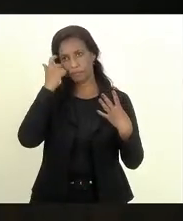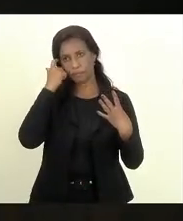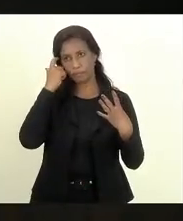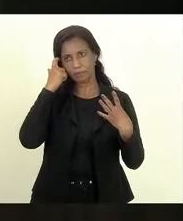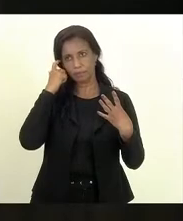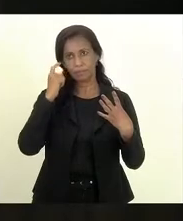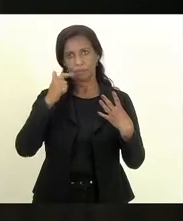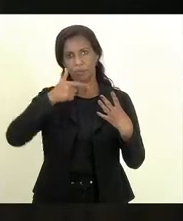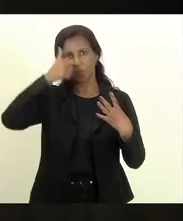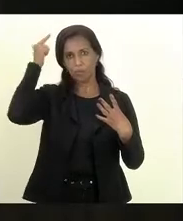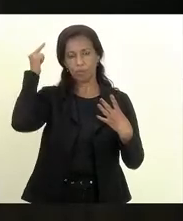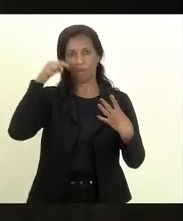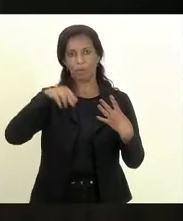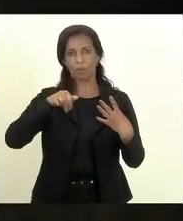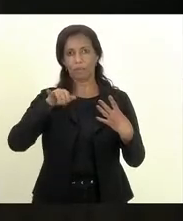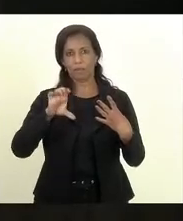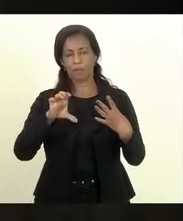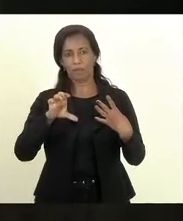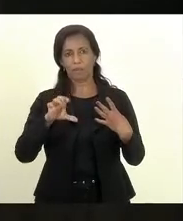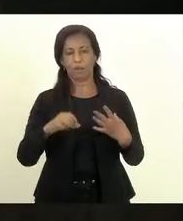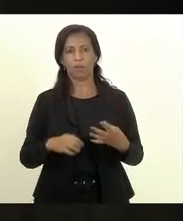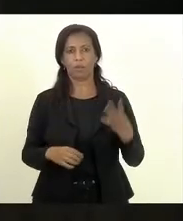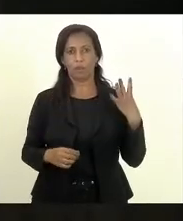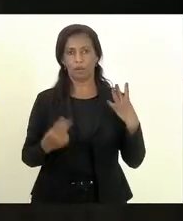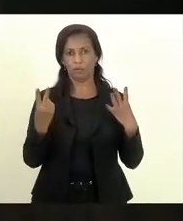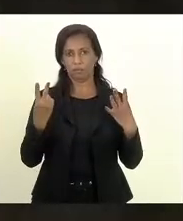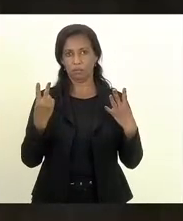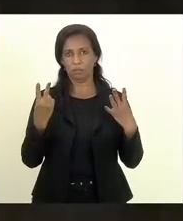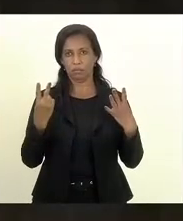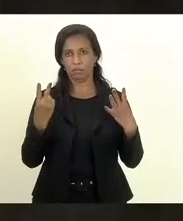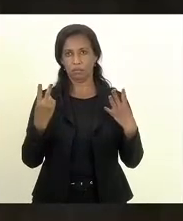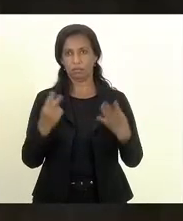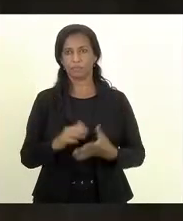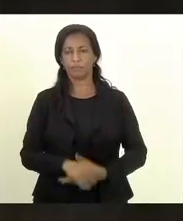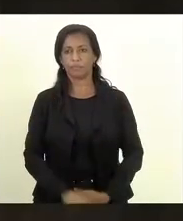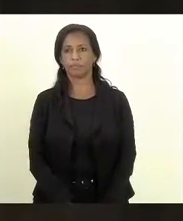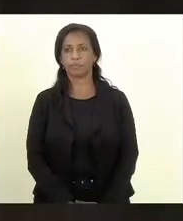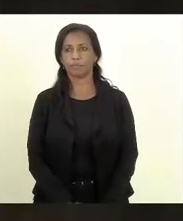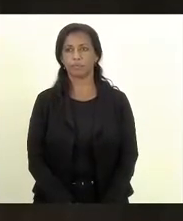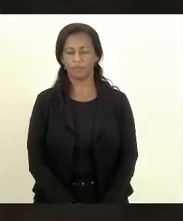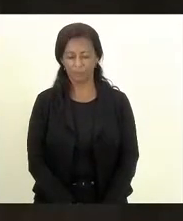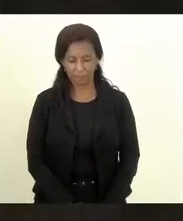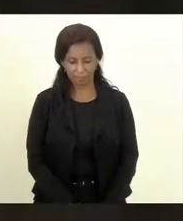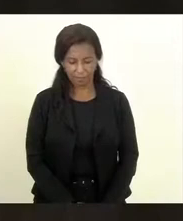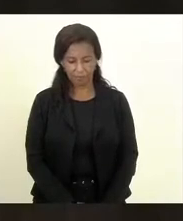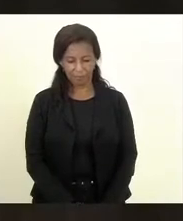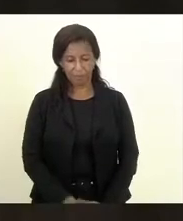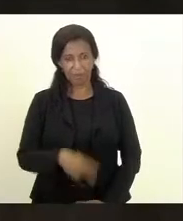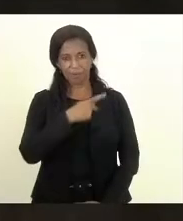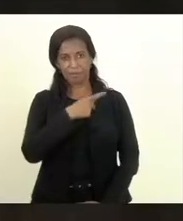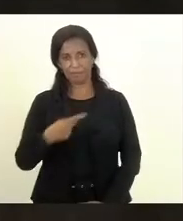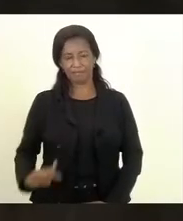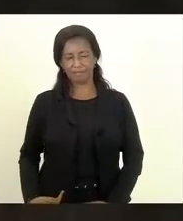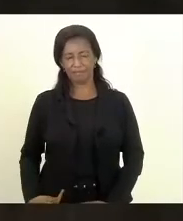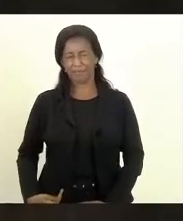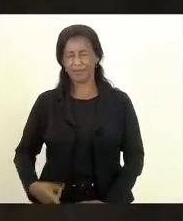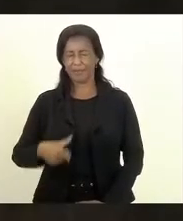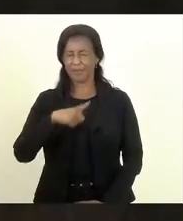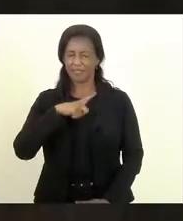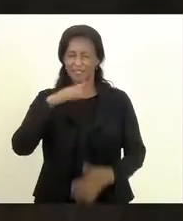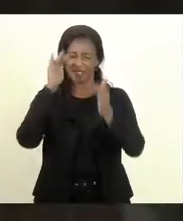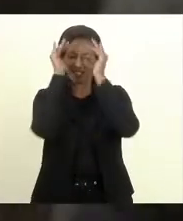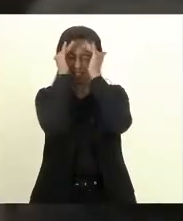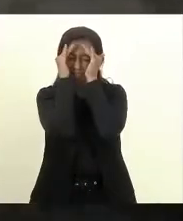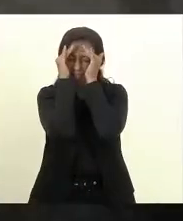também Luiz Paulo e Carlos Mink. 4 a 2. Senhor presidente, eu tenho o maior respeito pelo doutor Luiz Paulo.